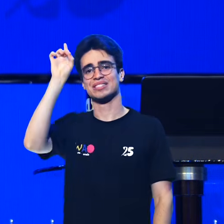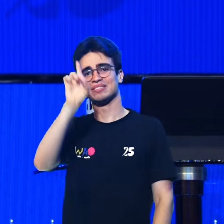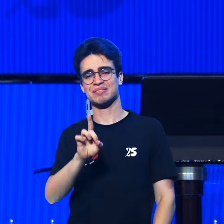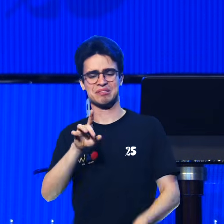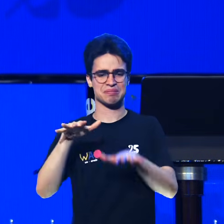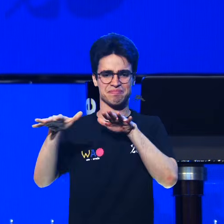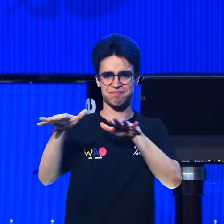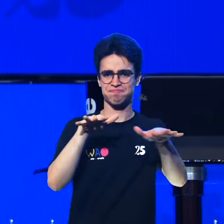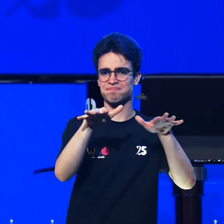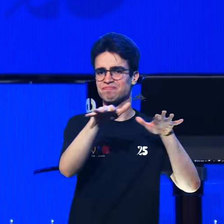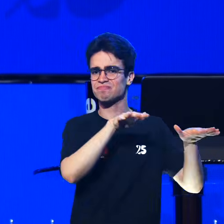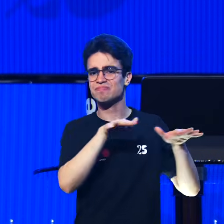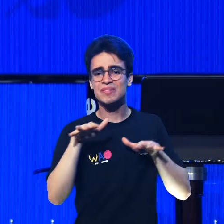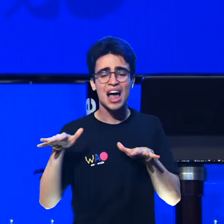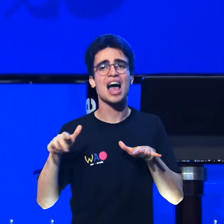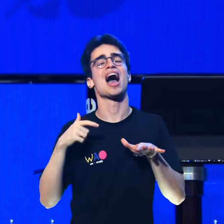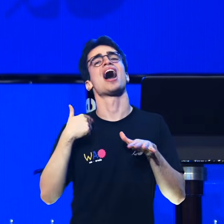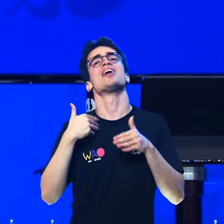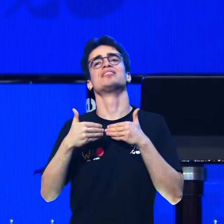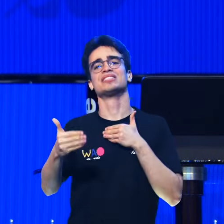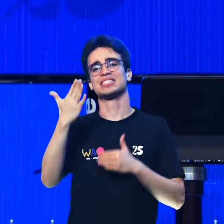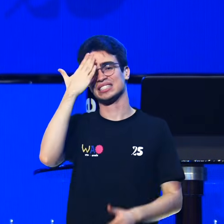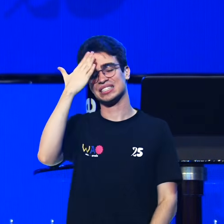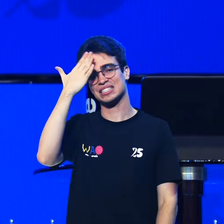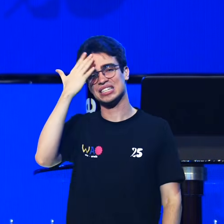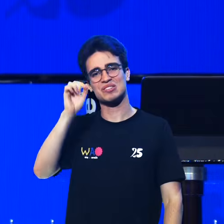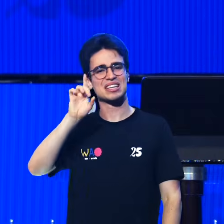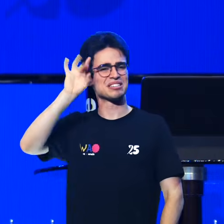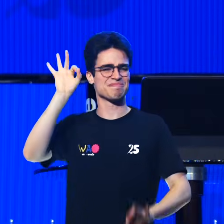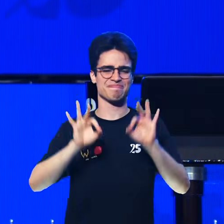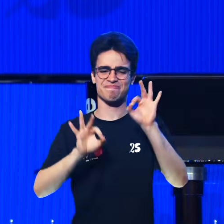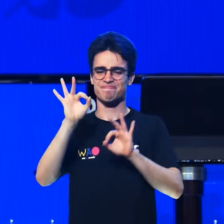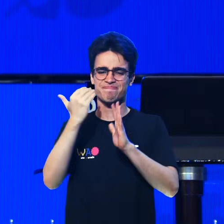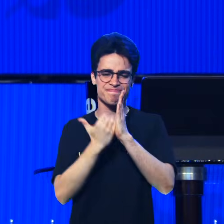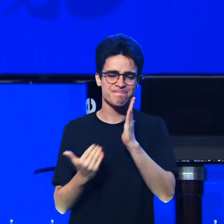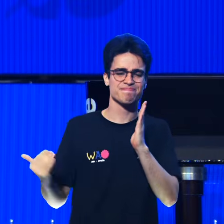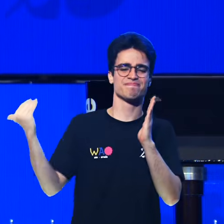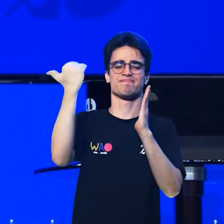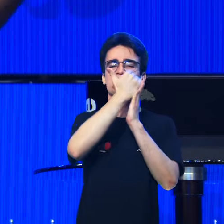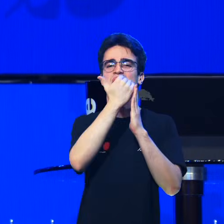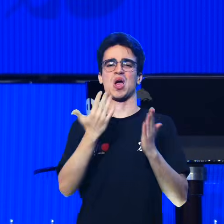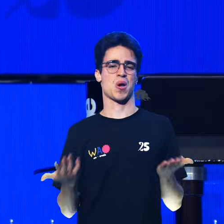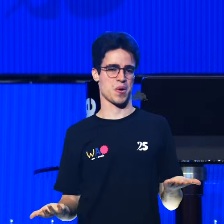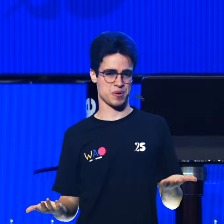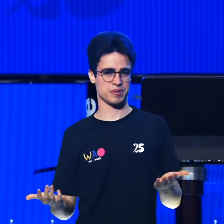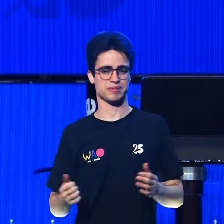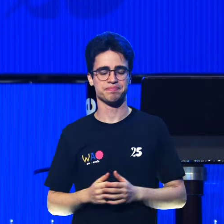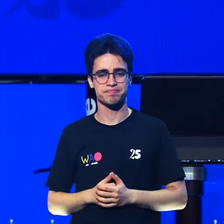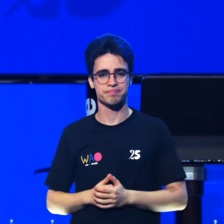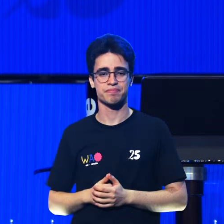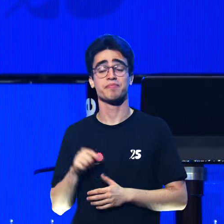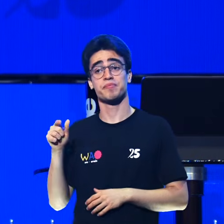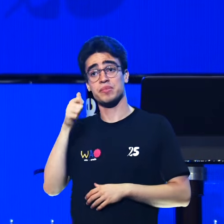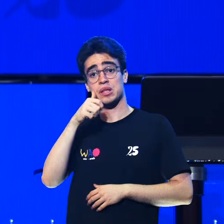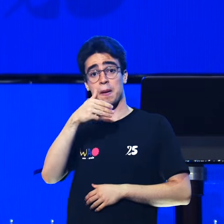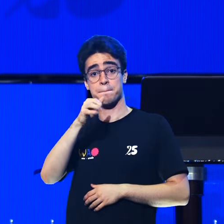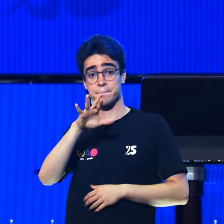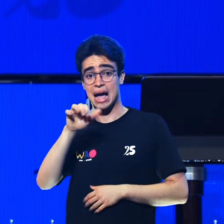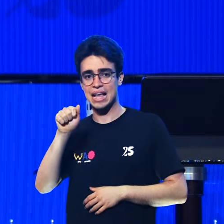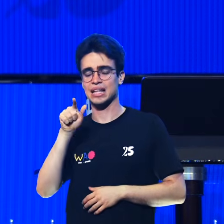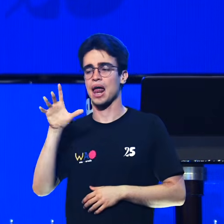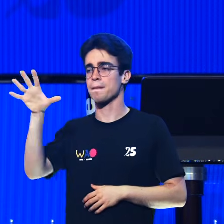Deus nessa história e saber que tem coisas muito maiores do que a gente está vendo. Márcia pegou um dia o caderno do